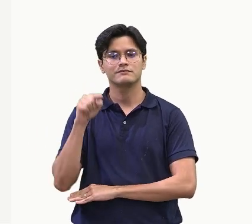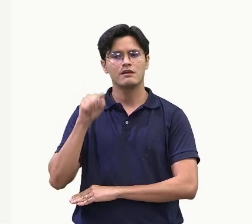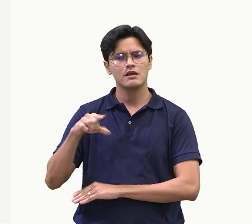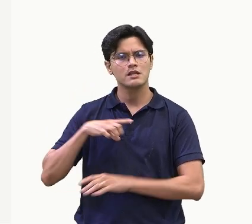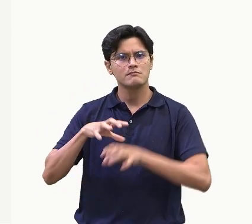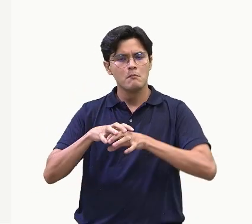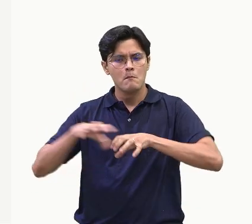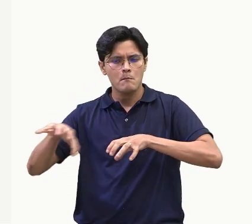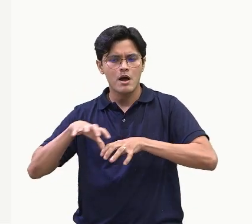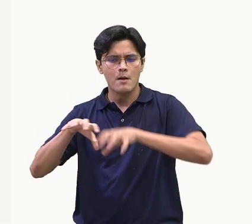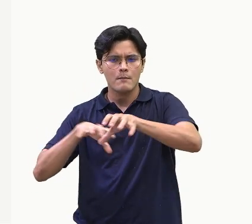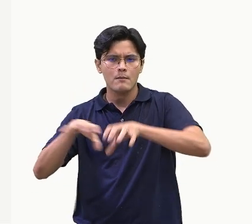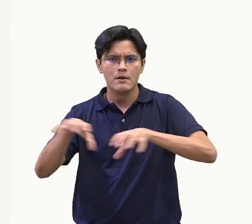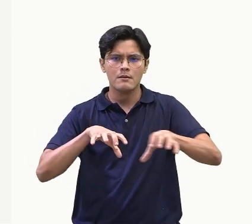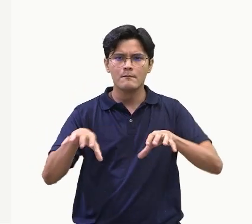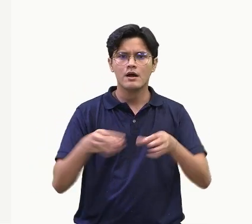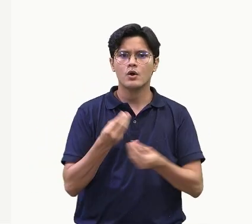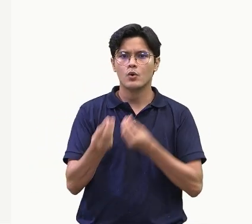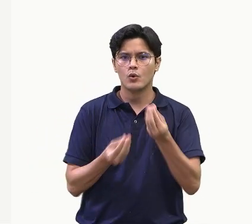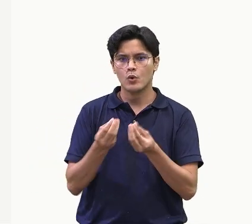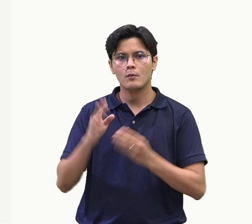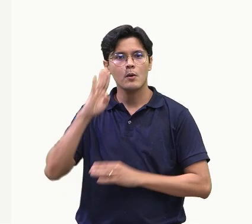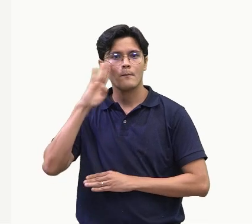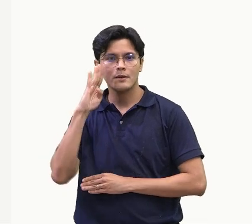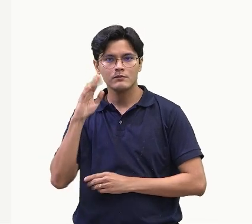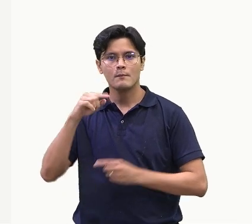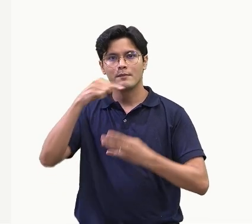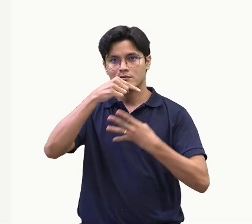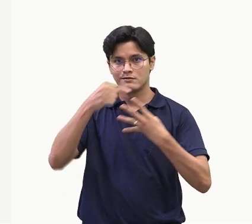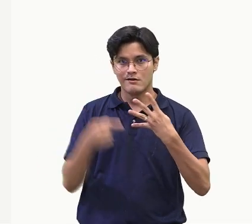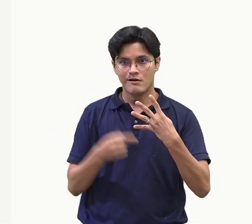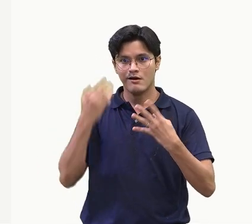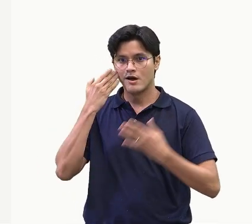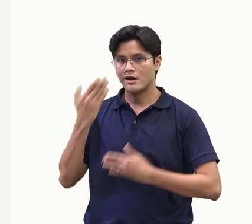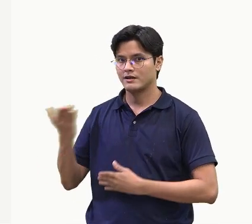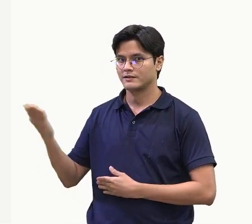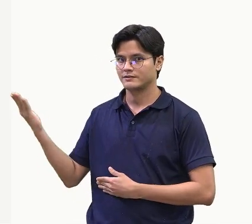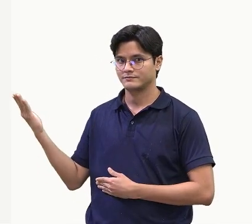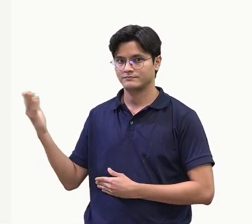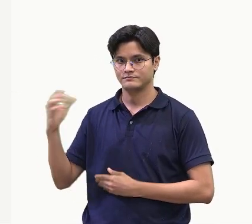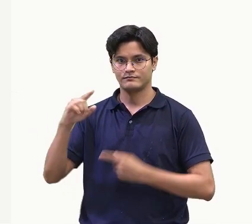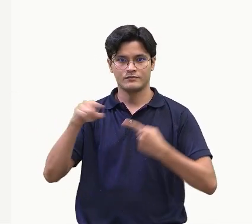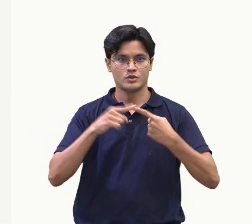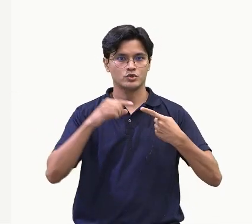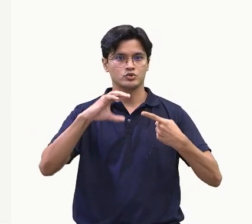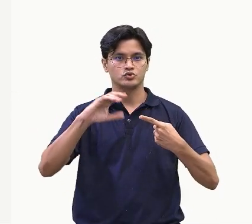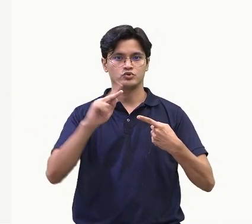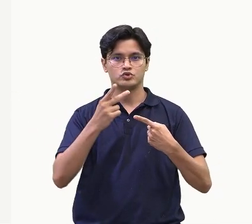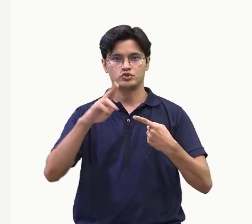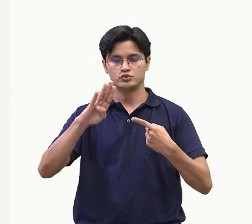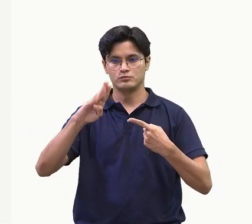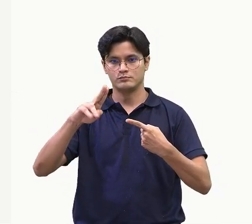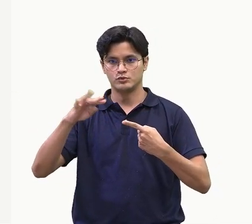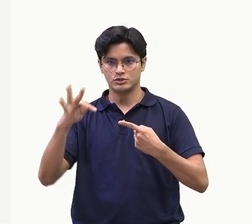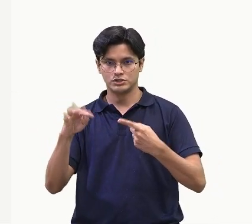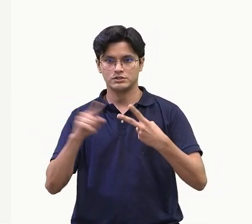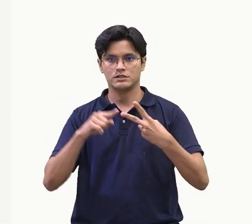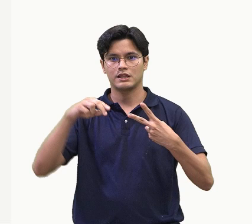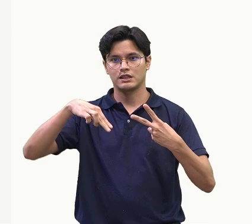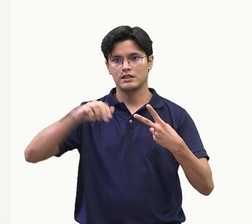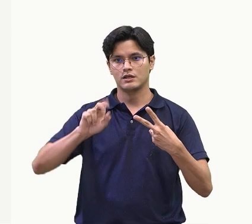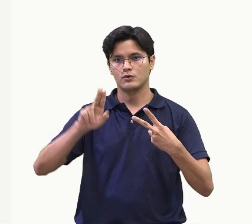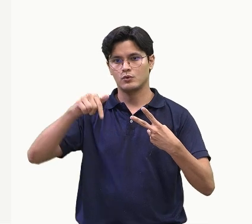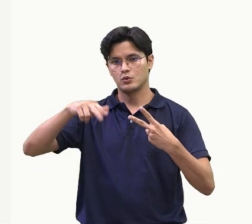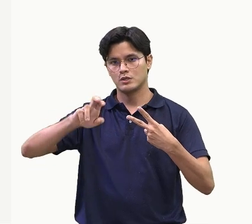distribuídos principalmente em Chubut, Neuquén, Rio Negro, aonde concentraria 73% da população